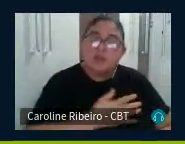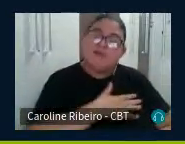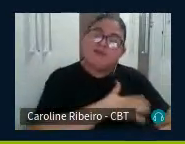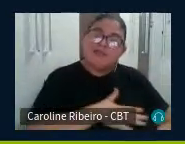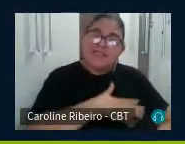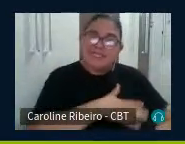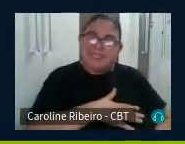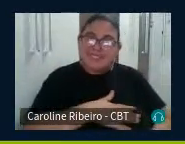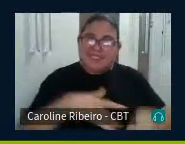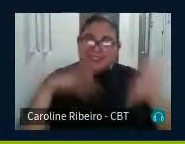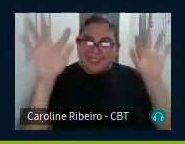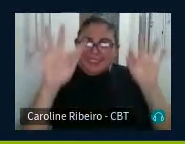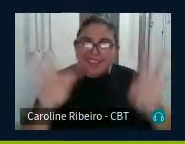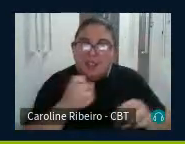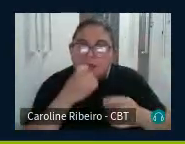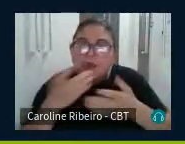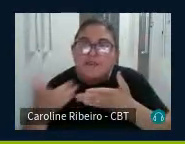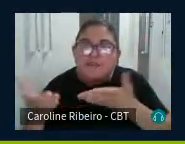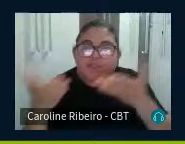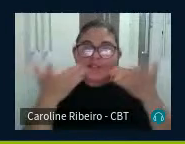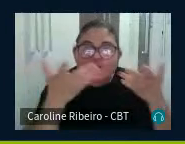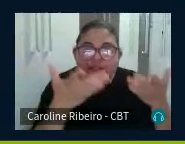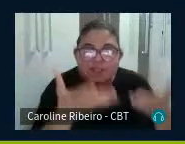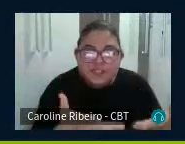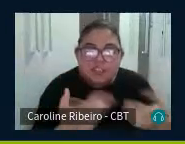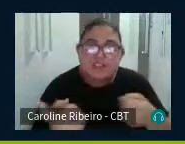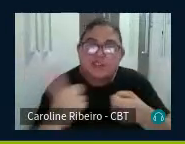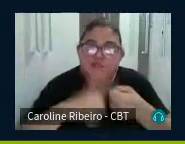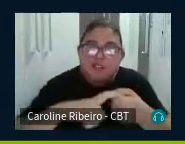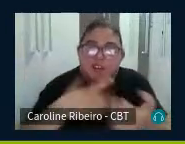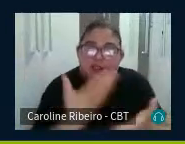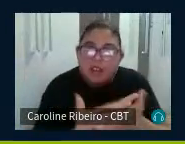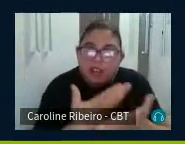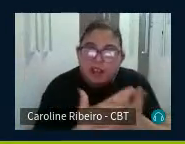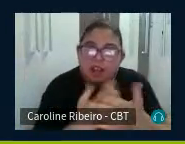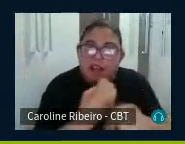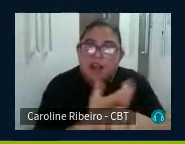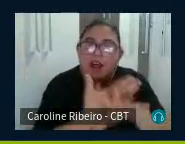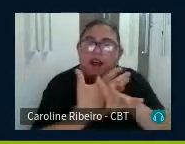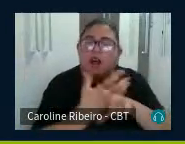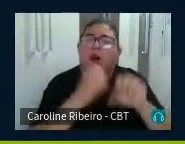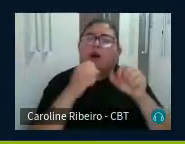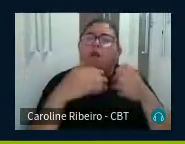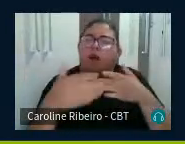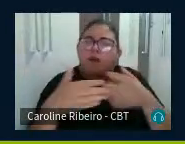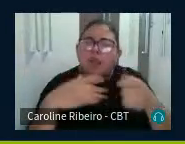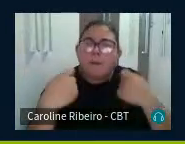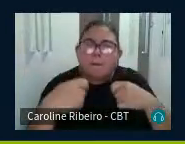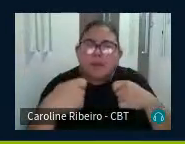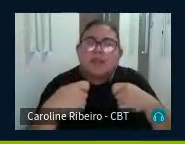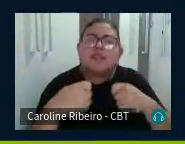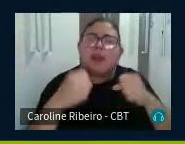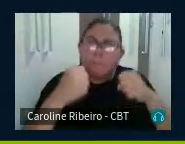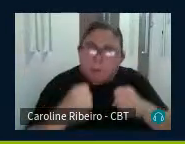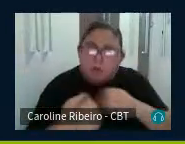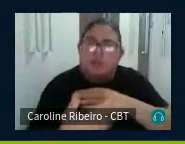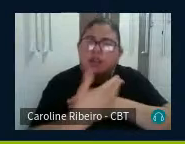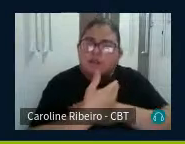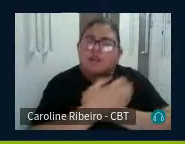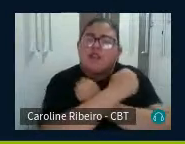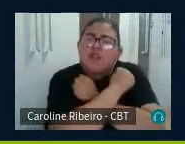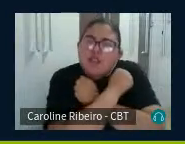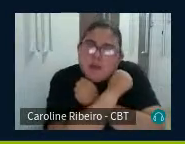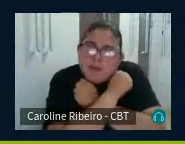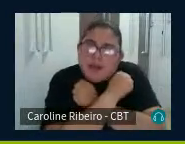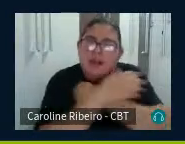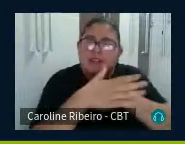sejam todos bem-vindos nesse novo retorno. Contem conosco, recebam nosso abraço, nosso